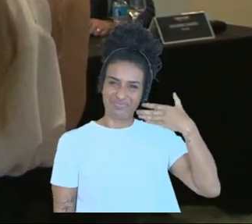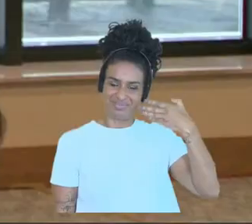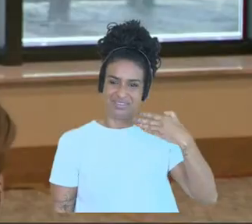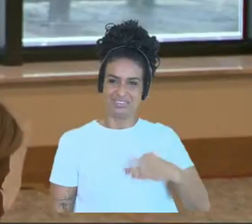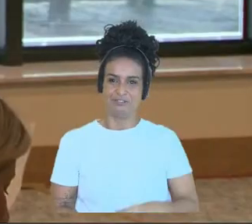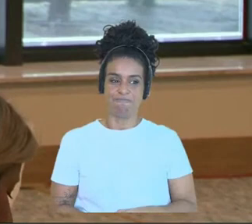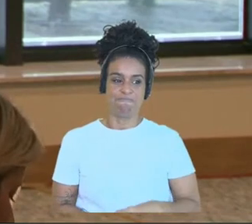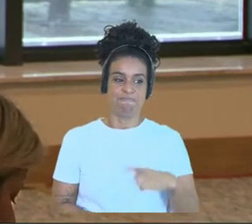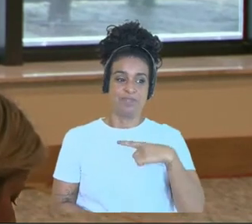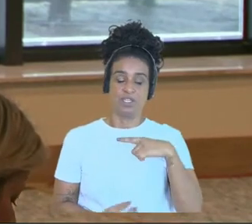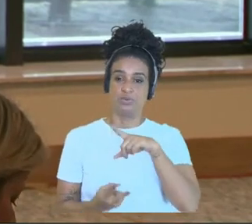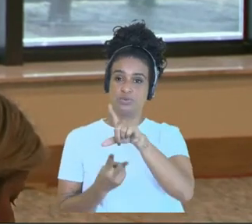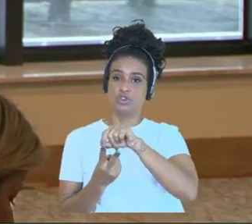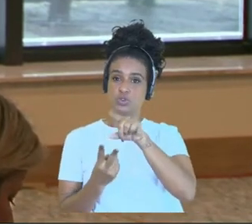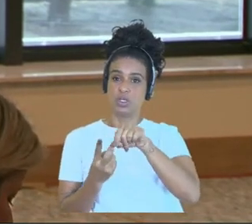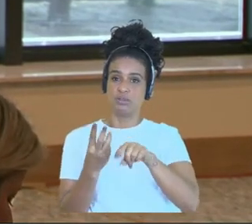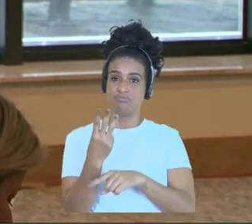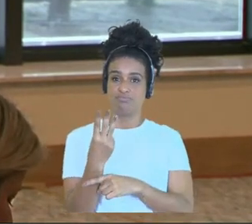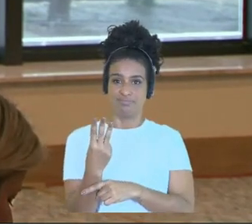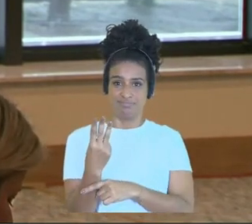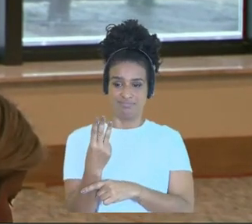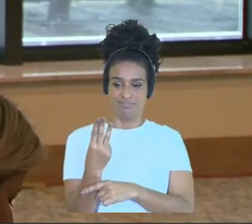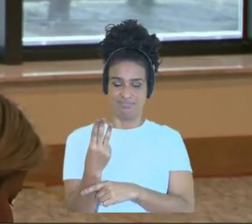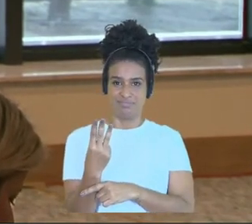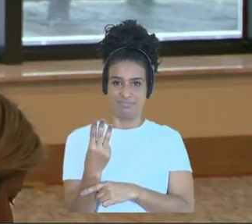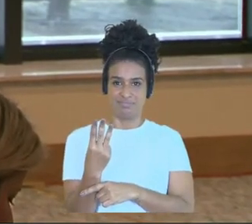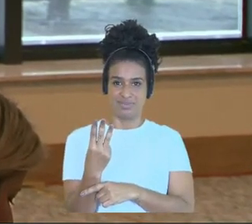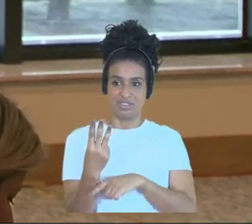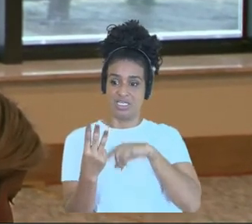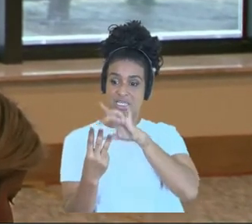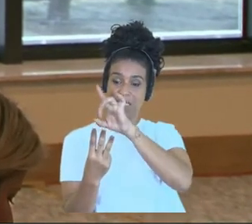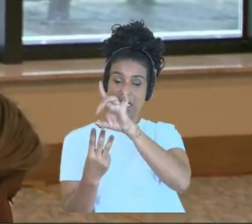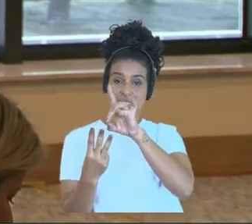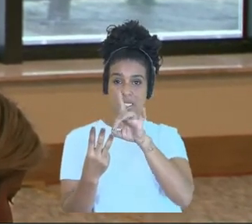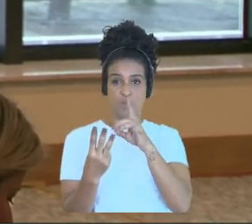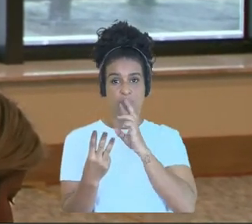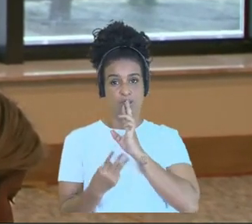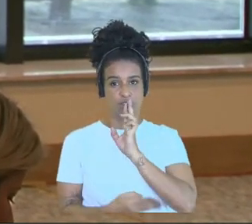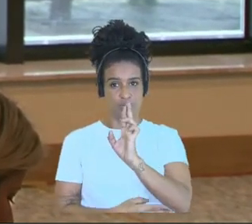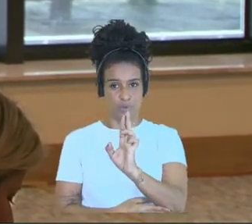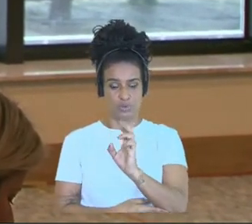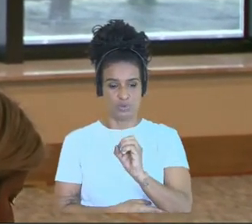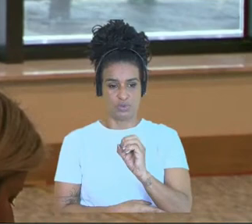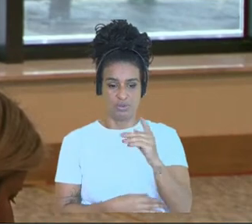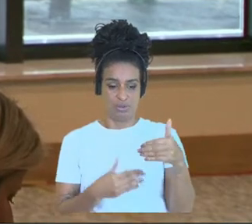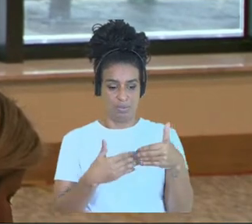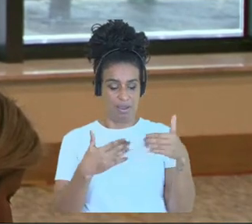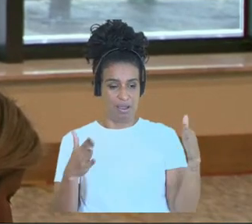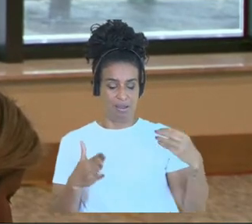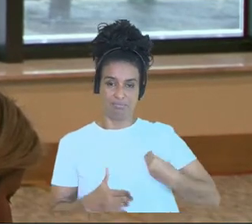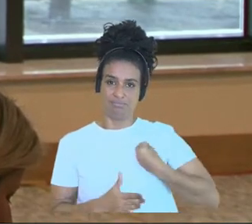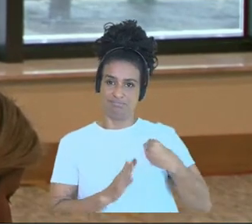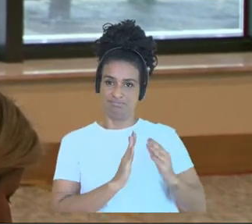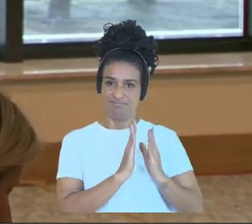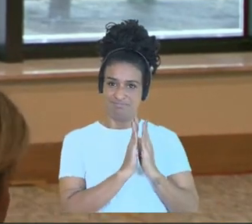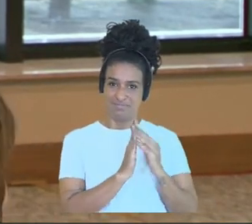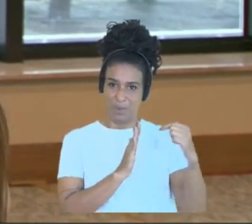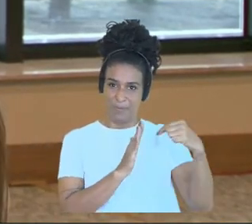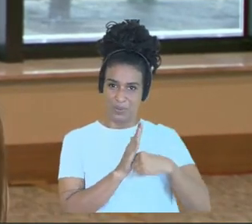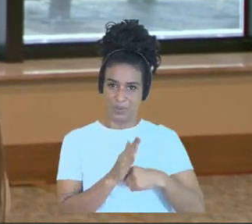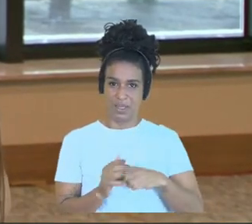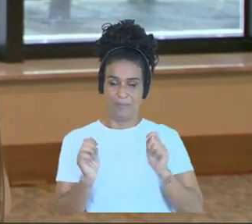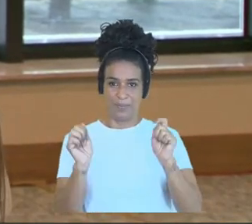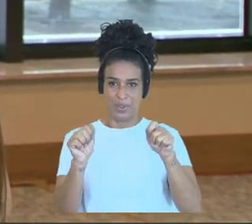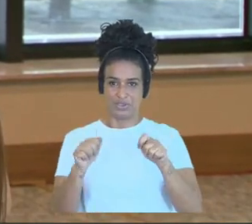tenho aqui, a gente selecionou 3 perguntas, pode fazer uma para cada, fazer essa primeira rodada e a gente já abre para o nosso público presencial. Bom,